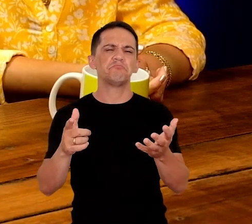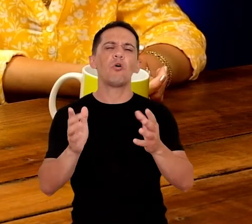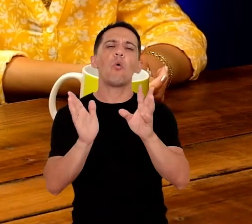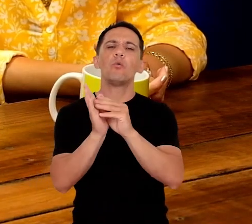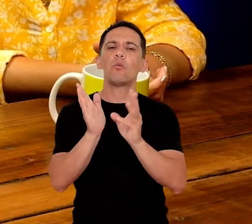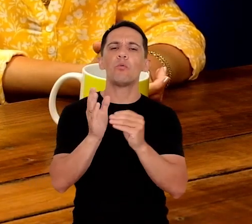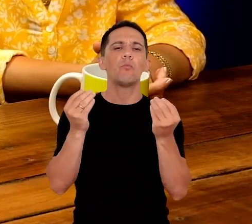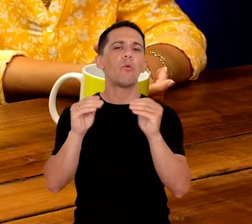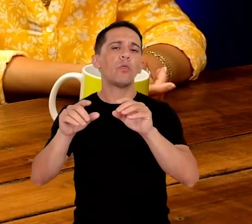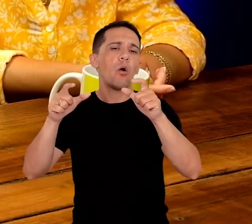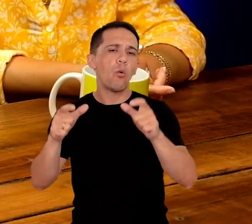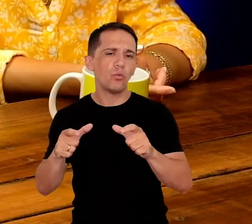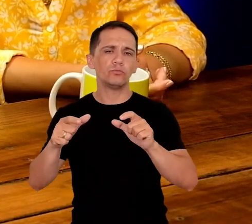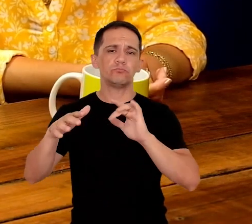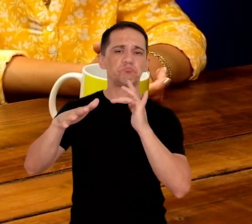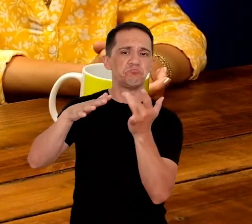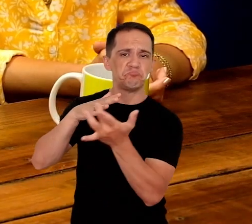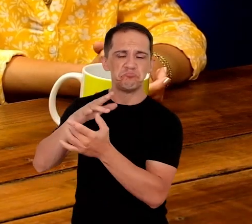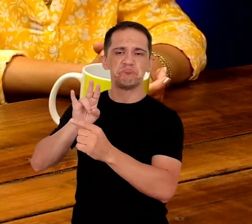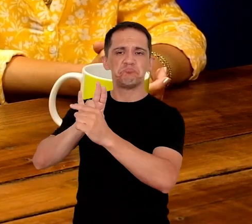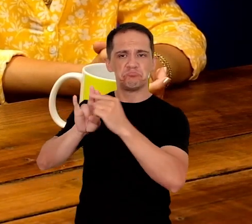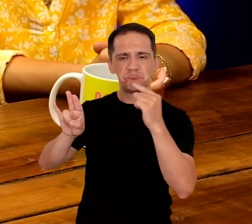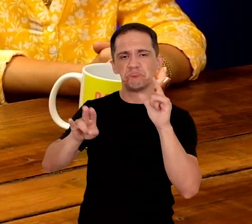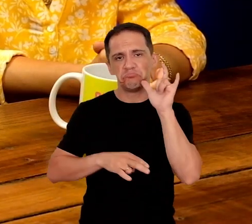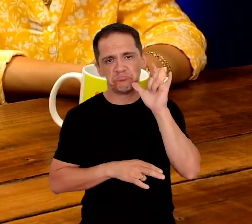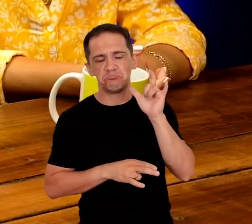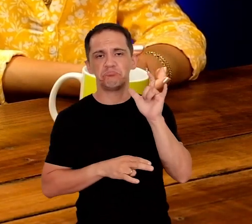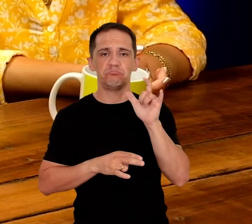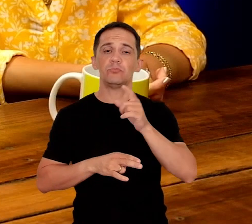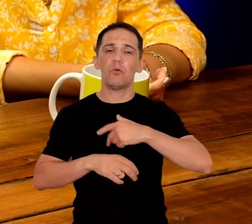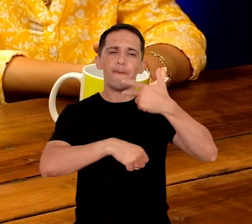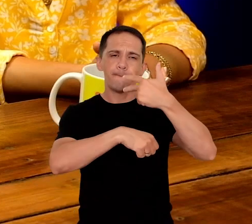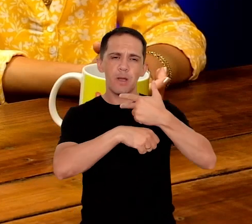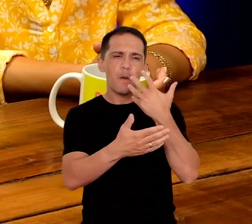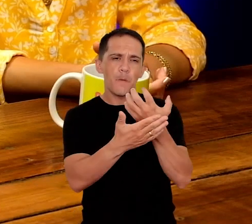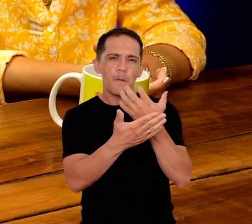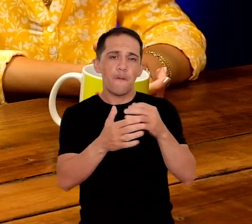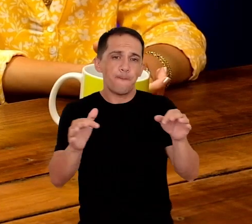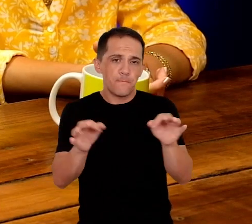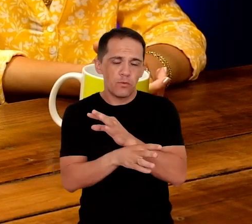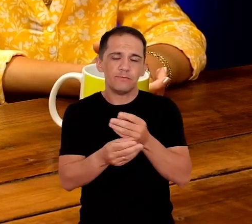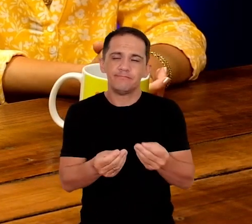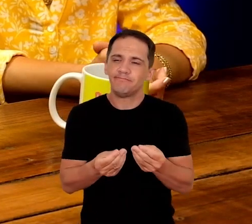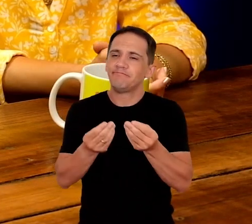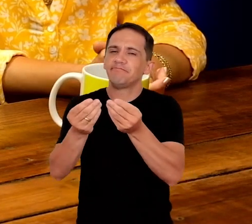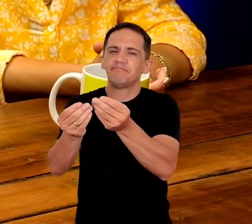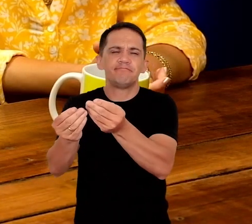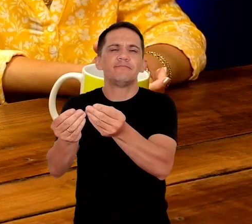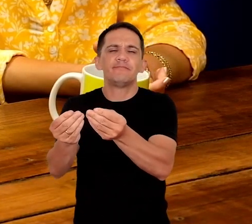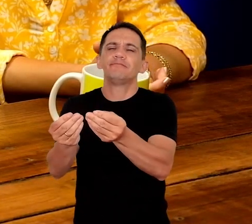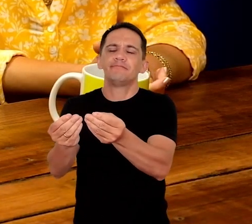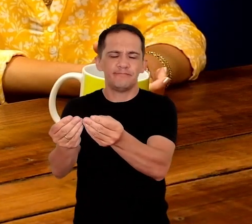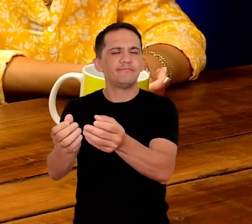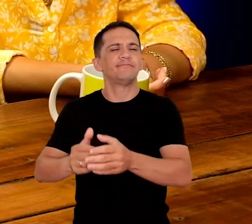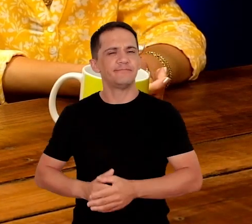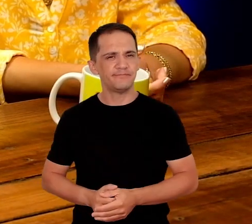nos passam, a gente estuda, grava, entrega prontinho para eles, né, a gravação de Libras com o recorte do intérprete ali com o chroma key, a